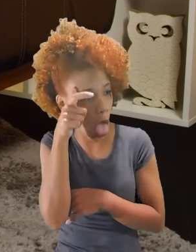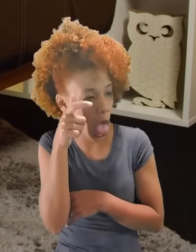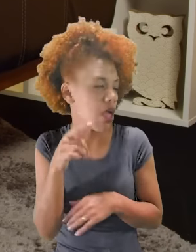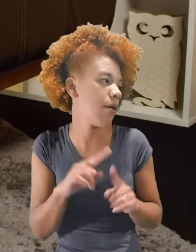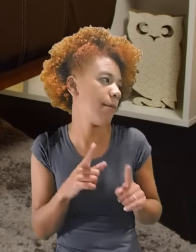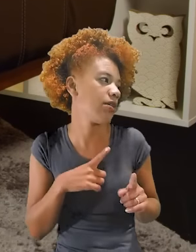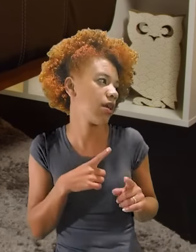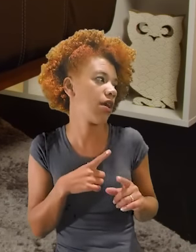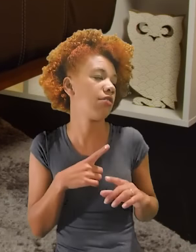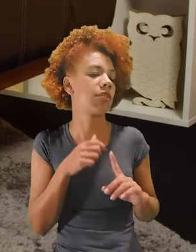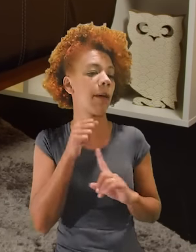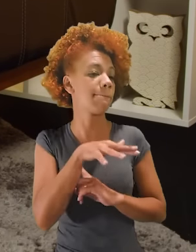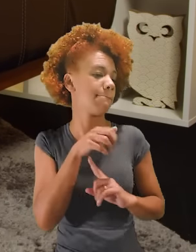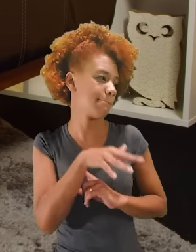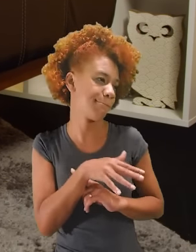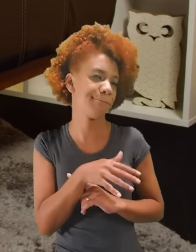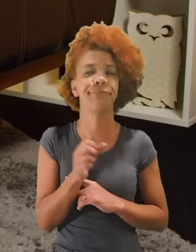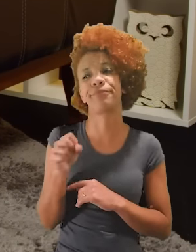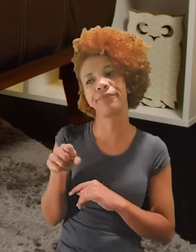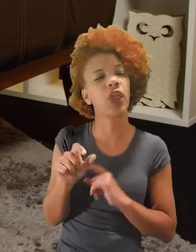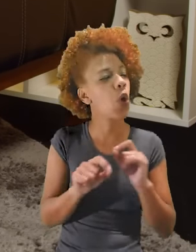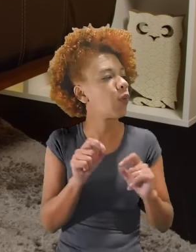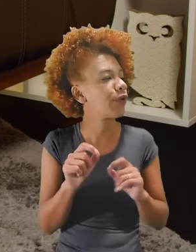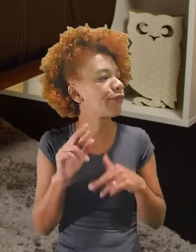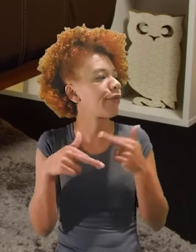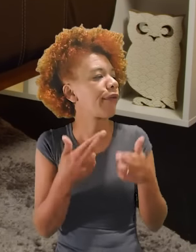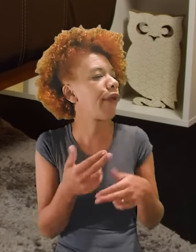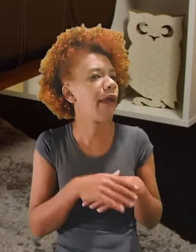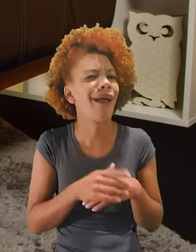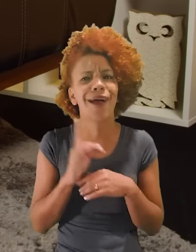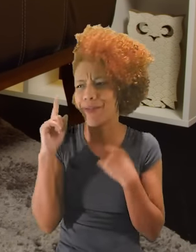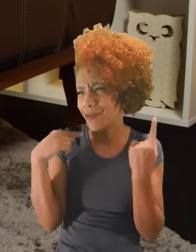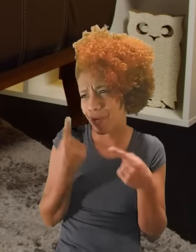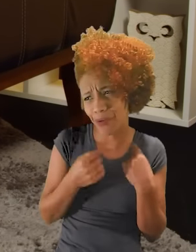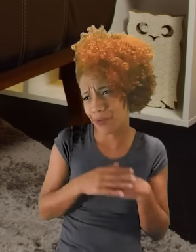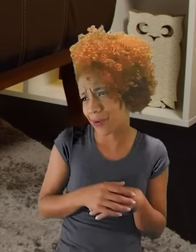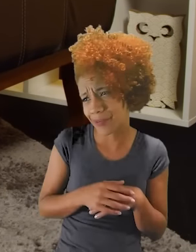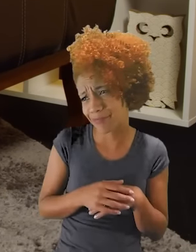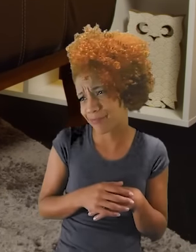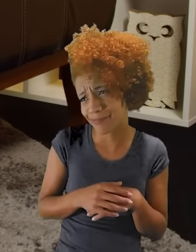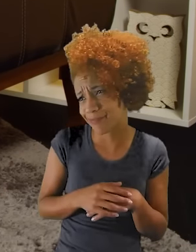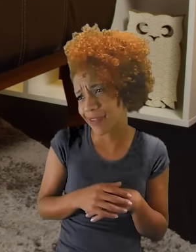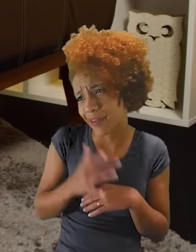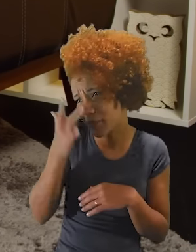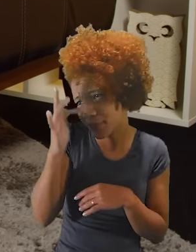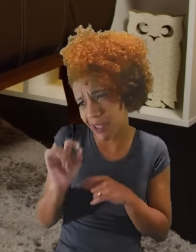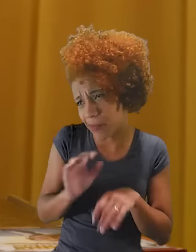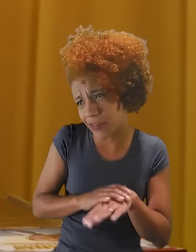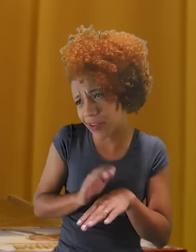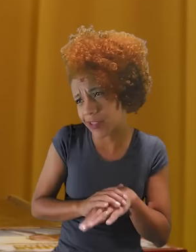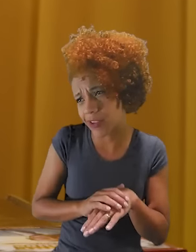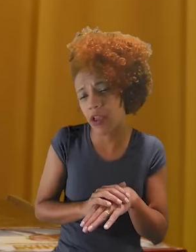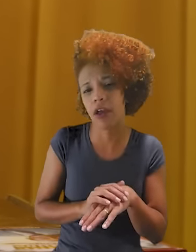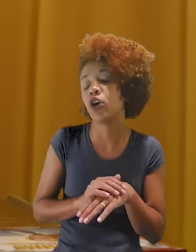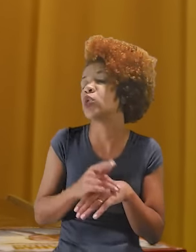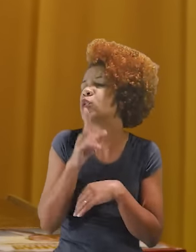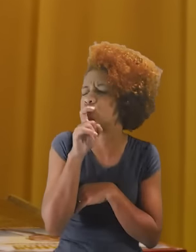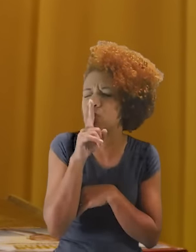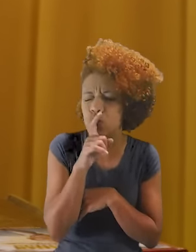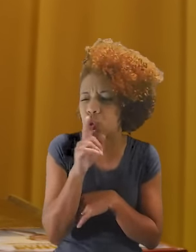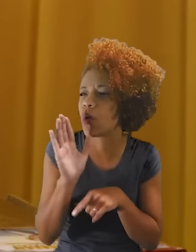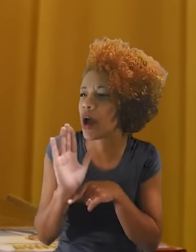muito falar essa coisa das mensagens subliminares. Exato. O que seriam essas mensagens subliminares? Cara, é loucura de quem não tem o que fazer. É tipo assim, Maurício, pro cara assistir um